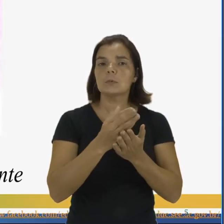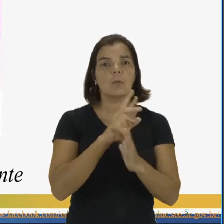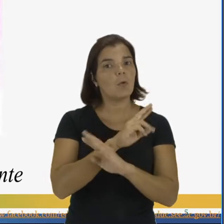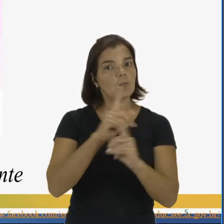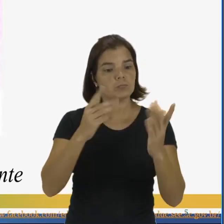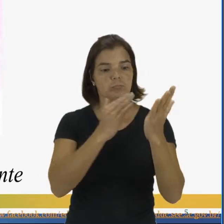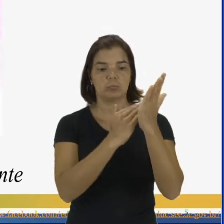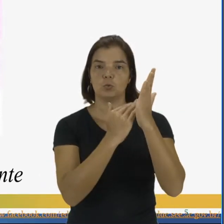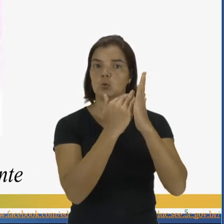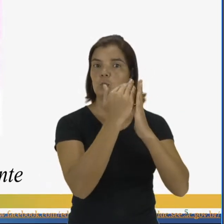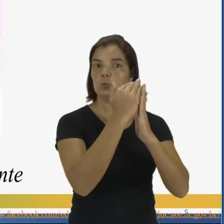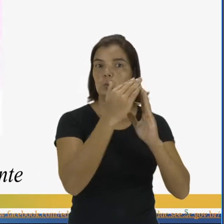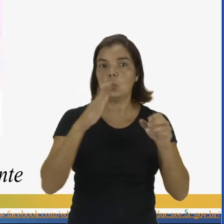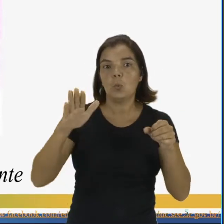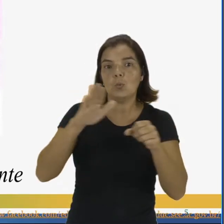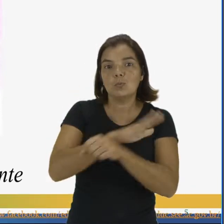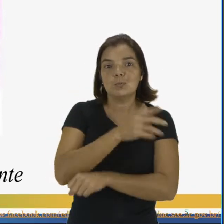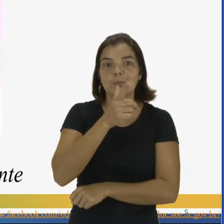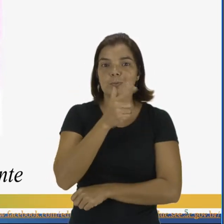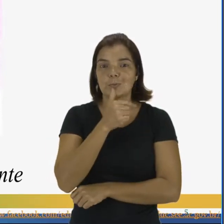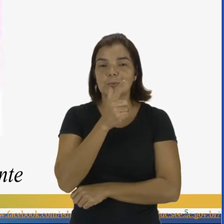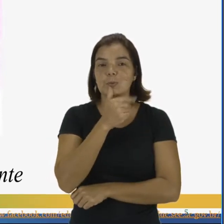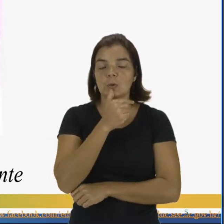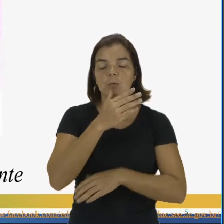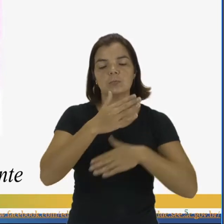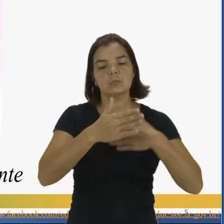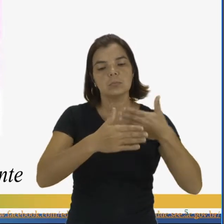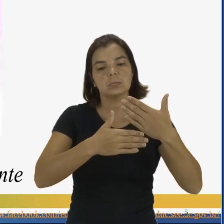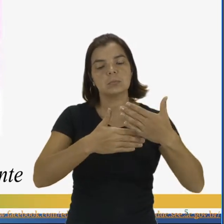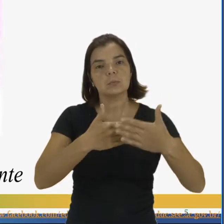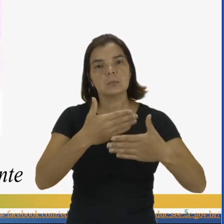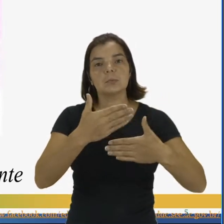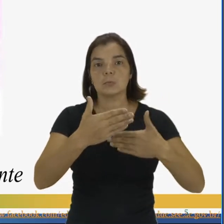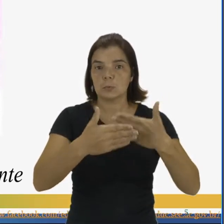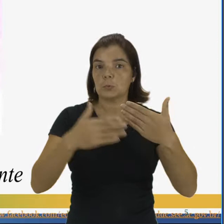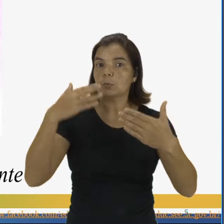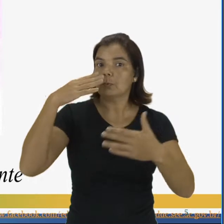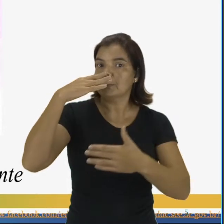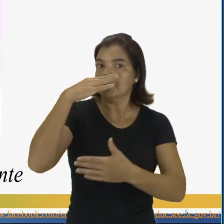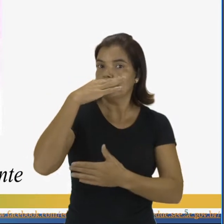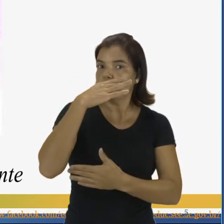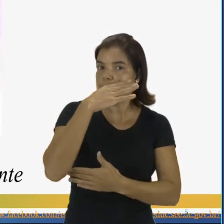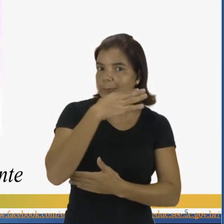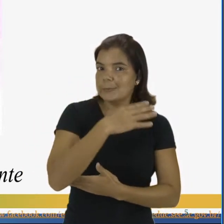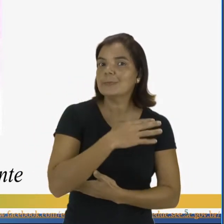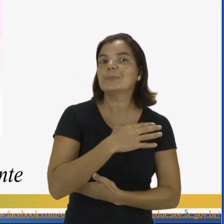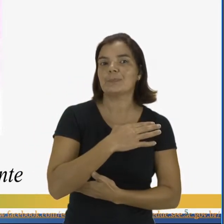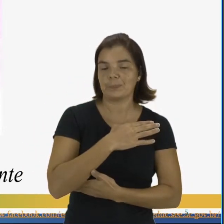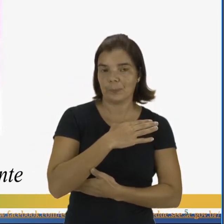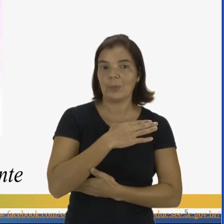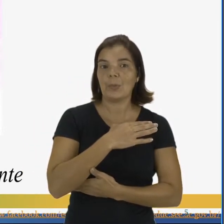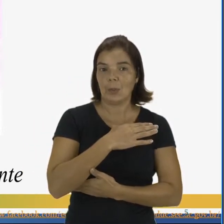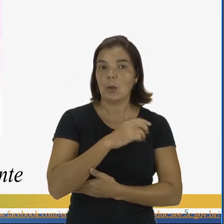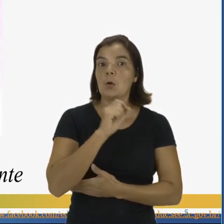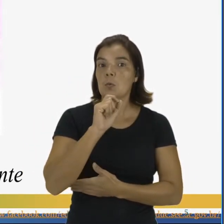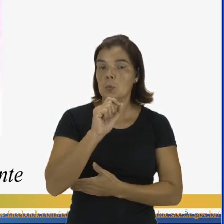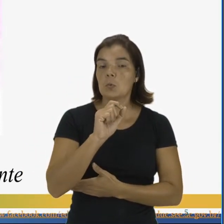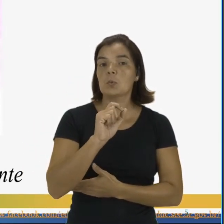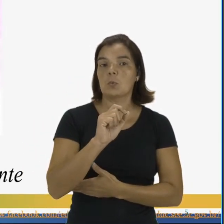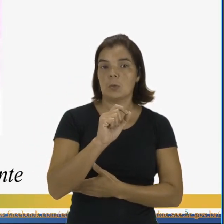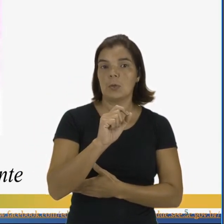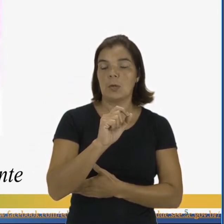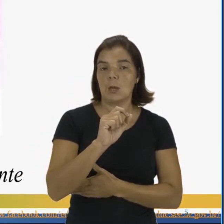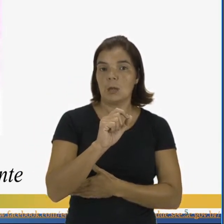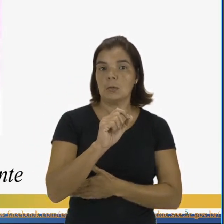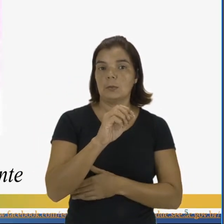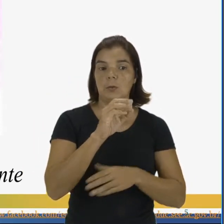completamente cheio de líquido. Com o passar do tempo, com o aquecimento, ou melhor, a temperatura vai sair de